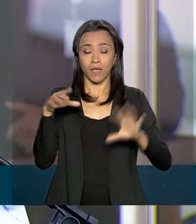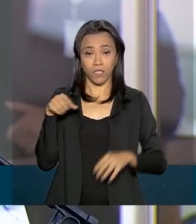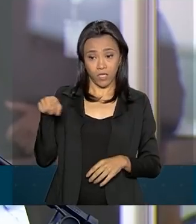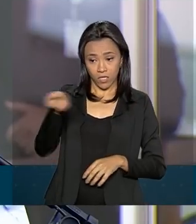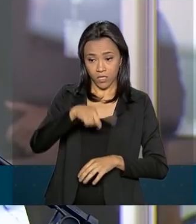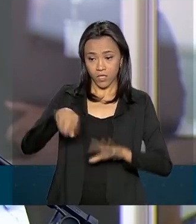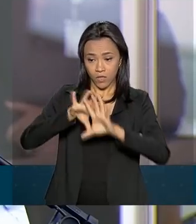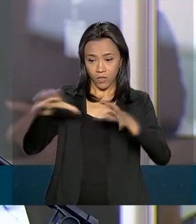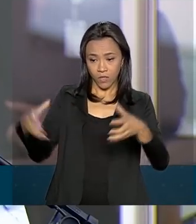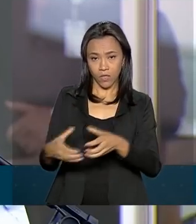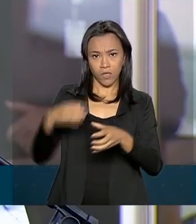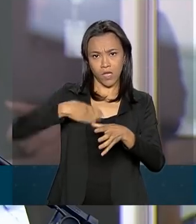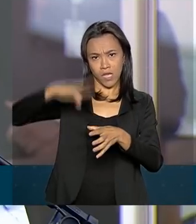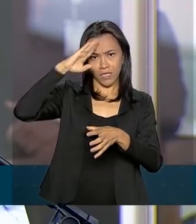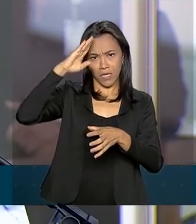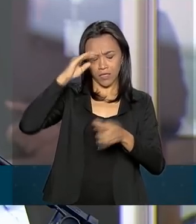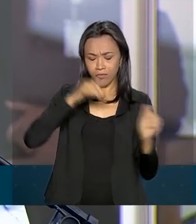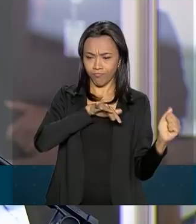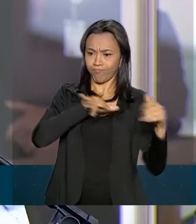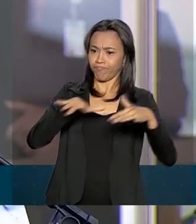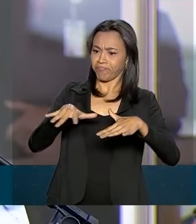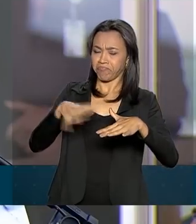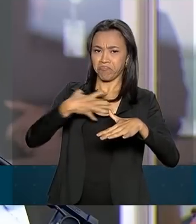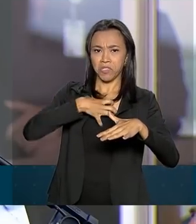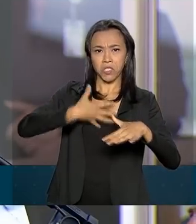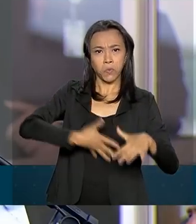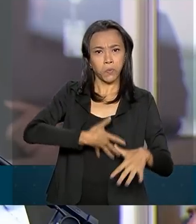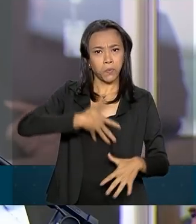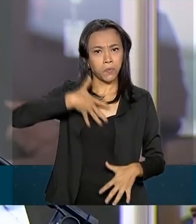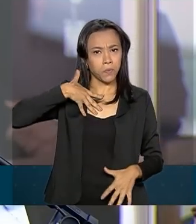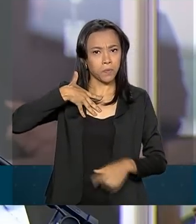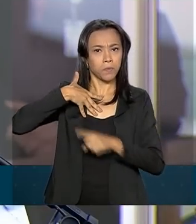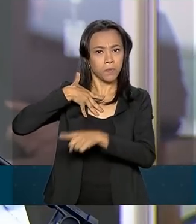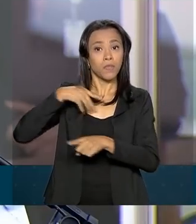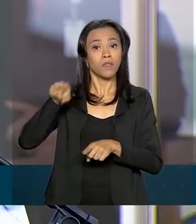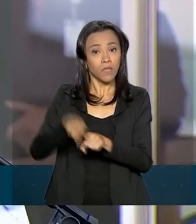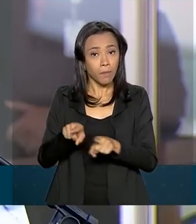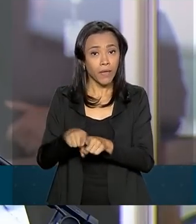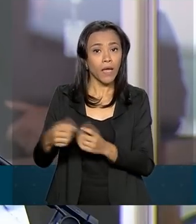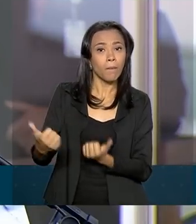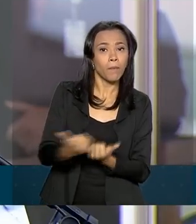a todos nós. Exército, fator de integração,